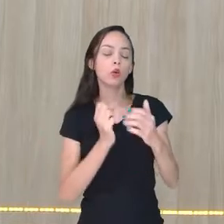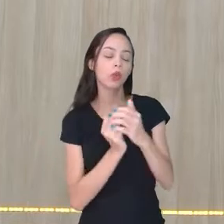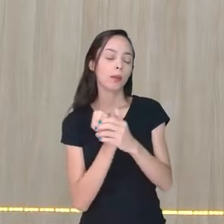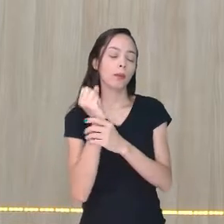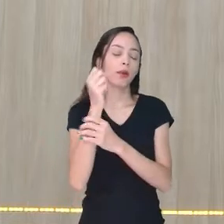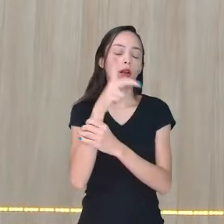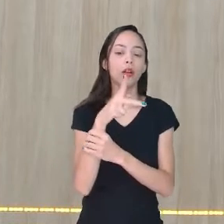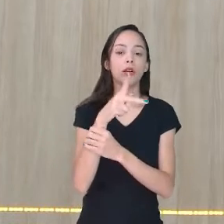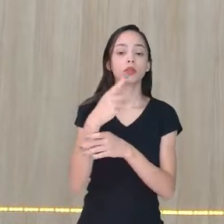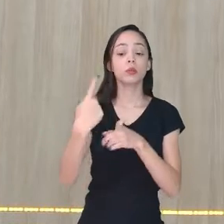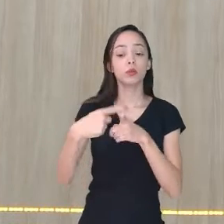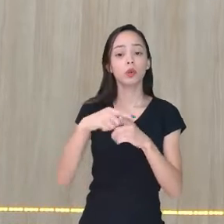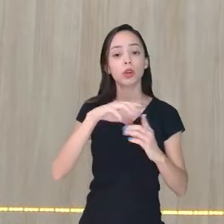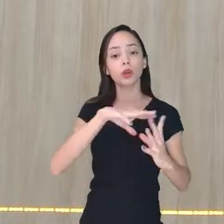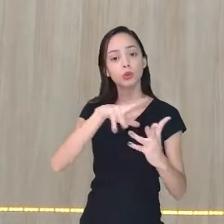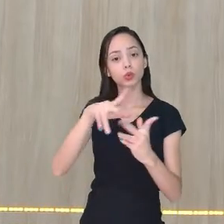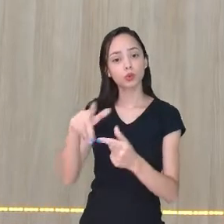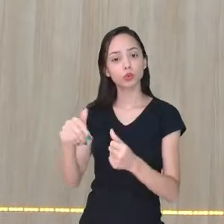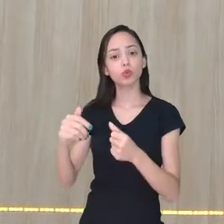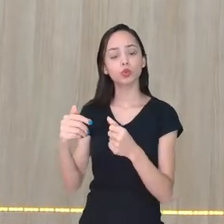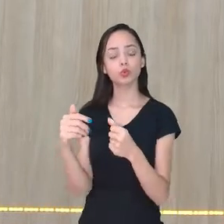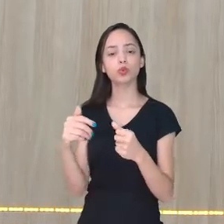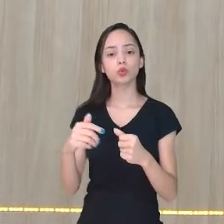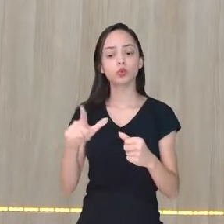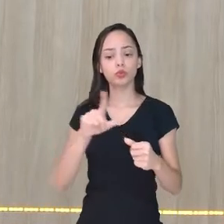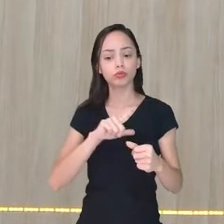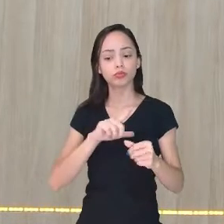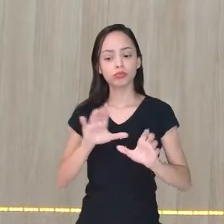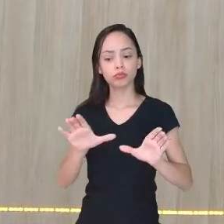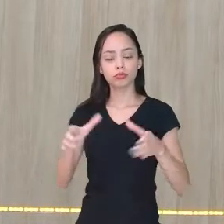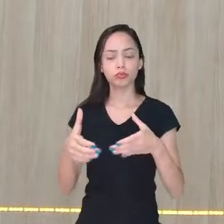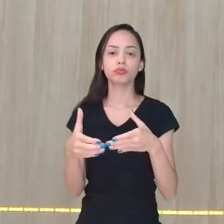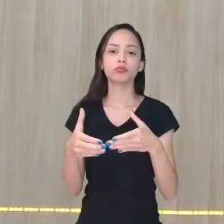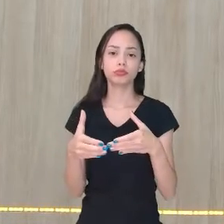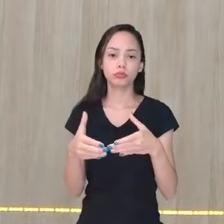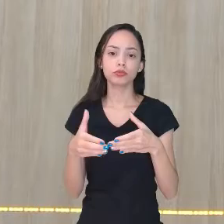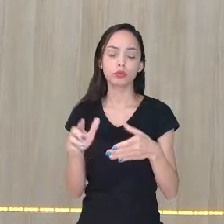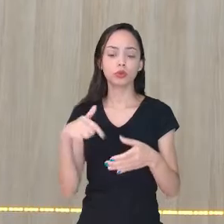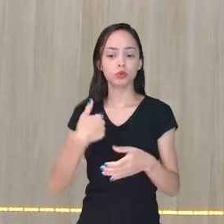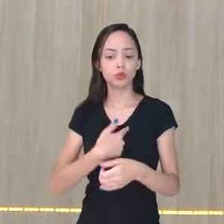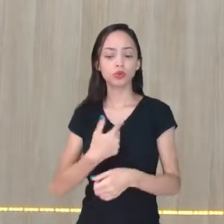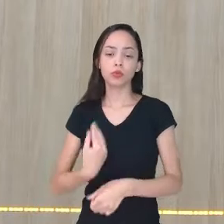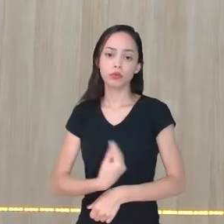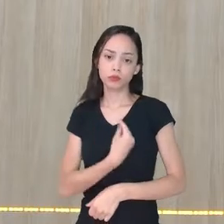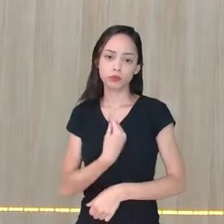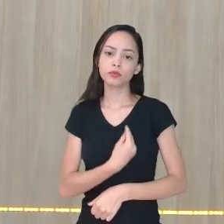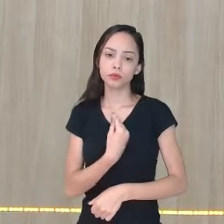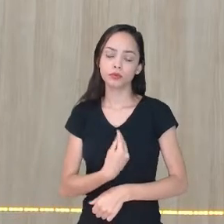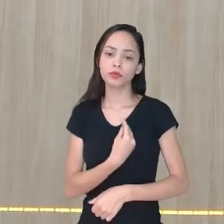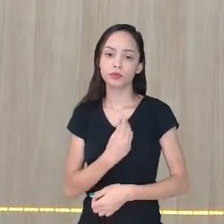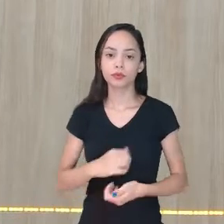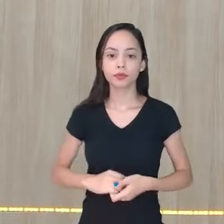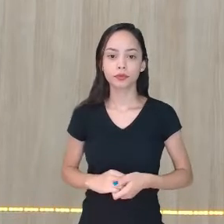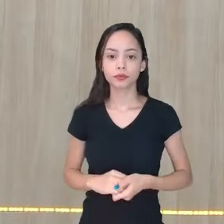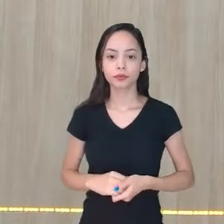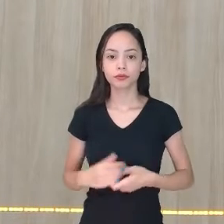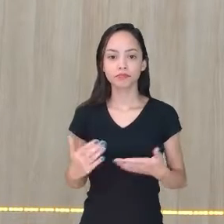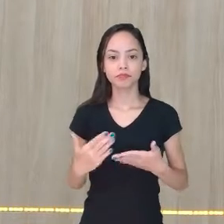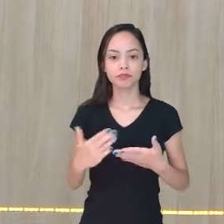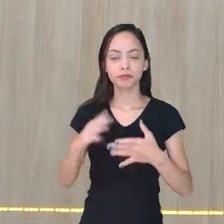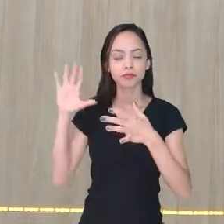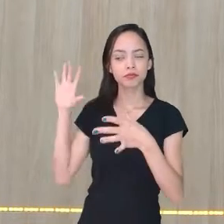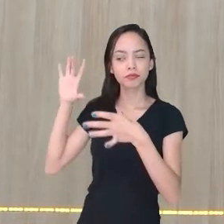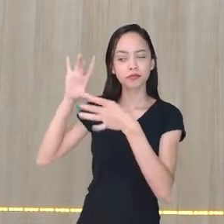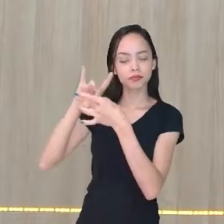faz parte desse ecossistema ao qual nós estamos inseridos. Vamos recordar melhor isso,